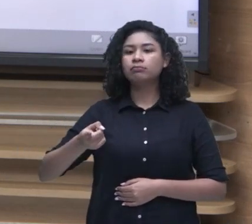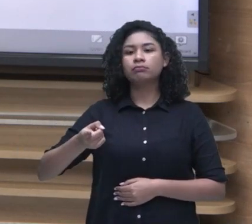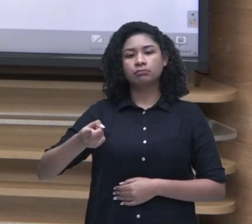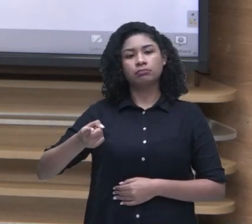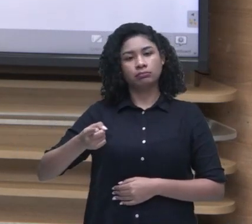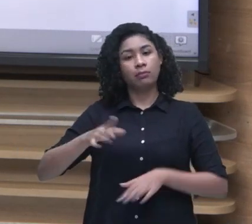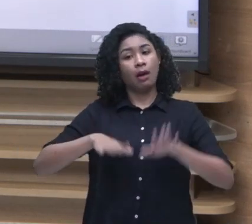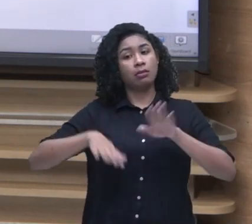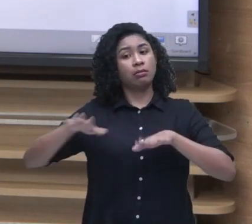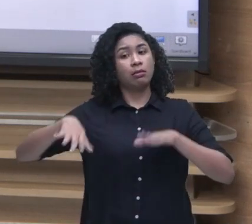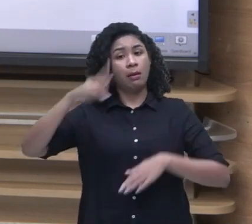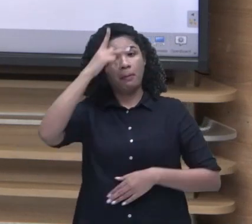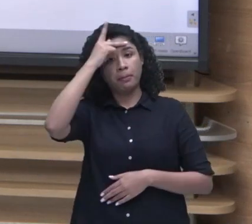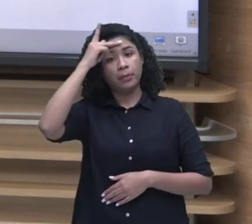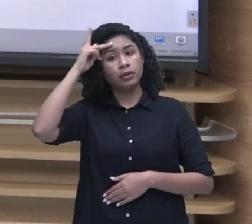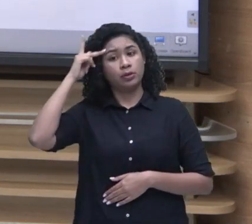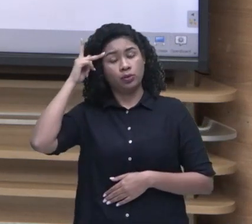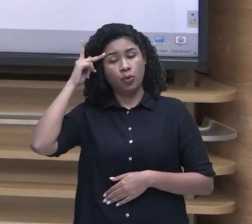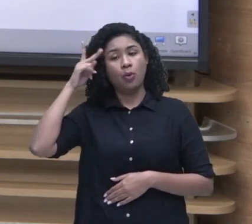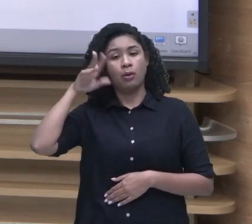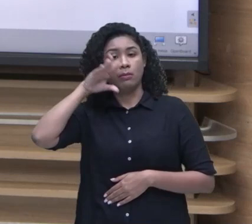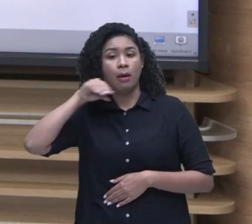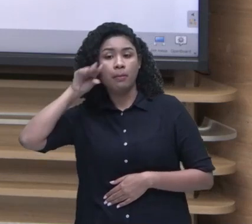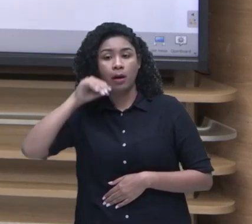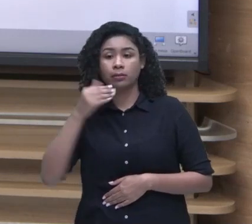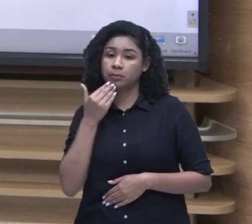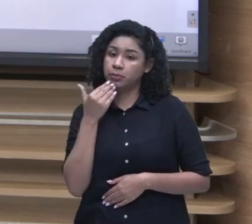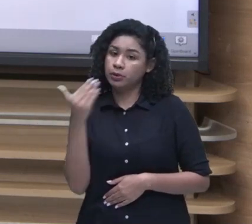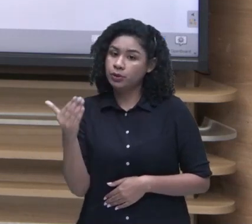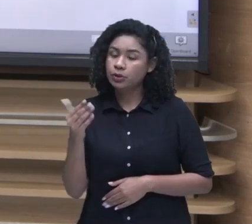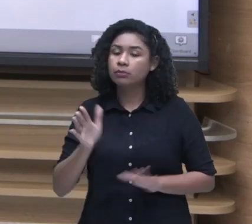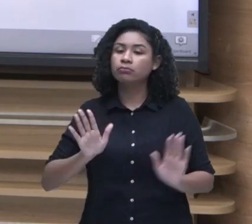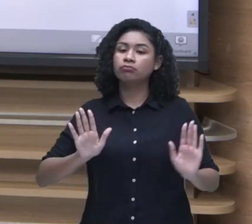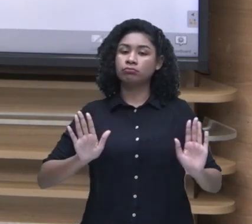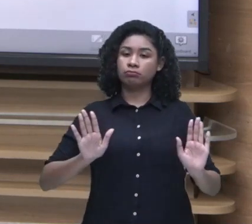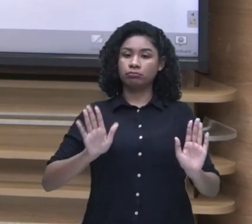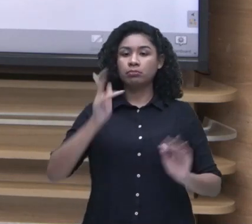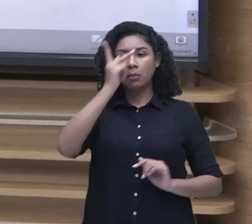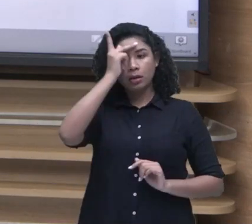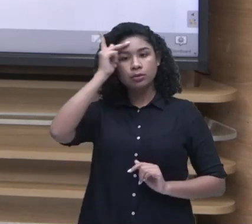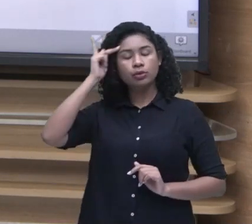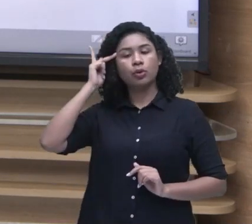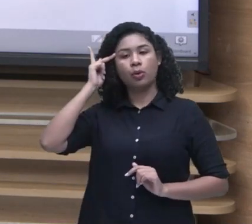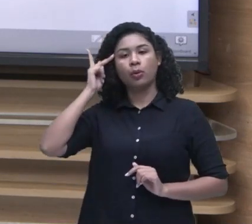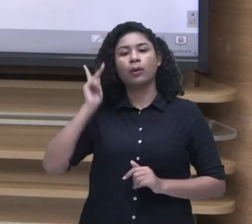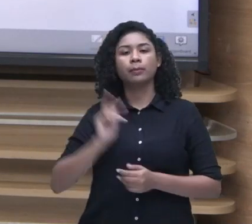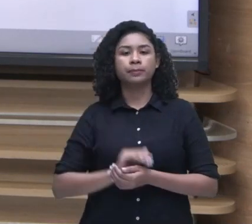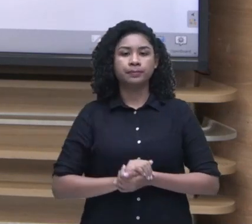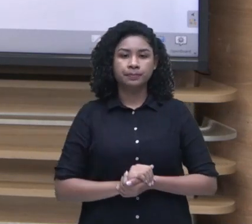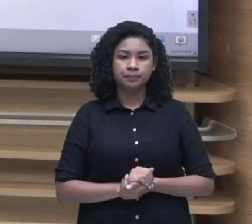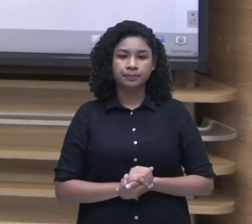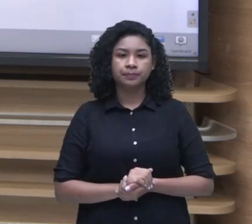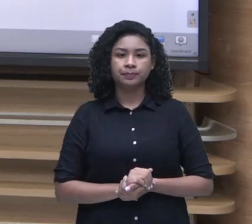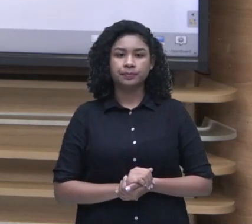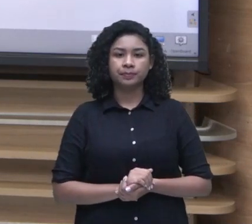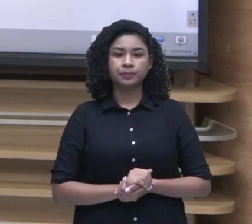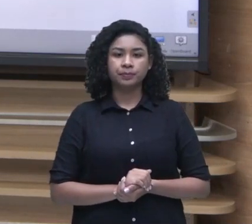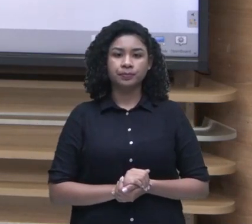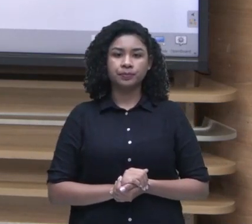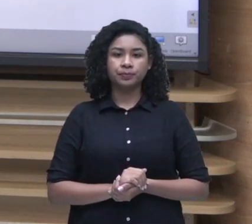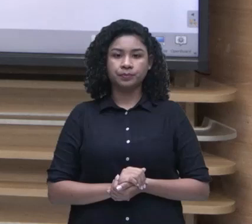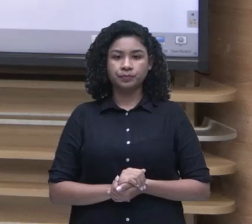Dependendo de quem pede, quem está trazendo, está lá, né, para trazer o